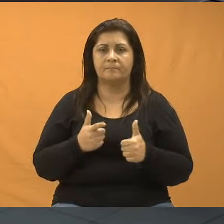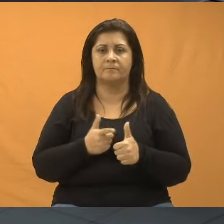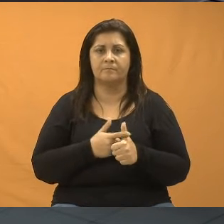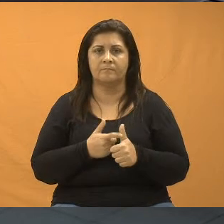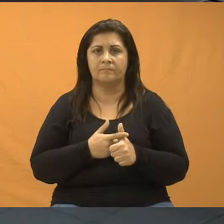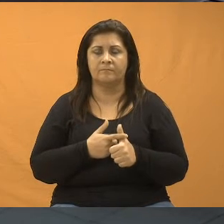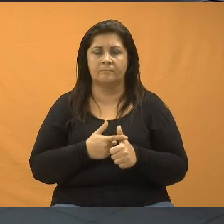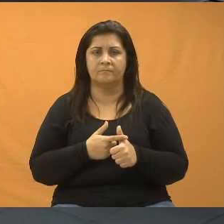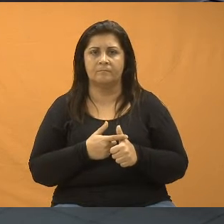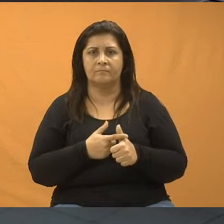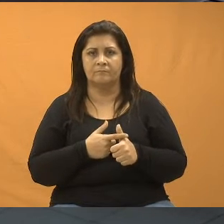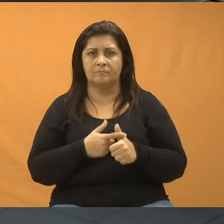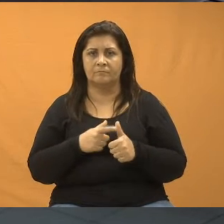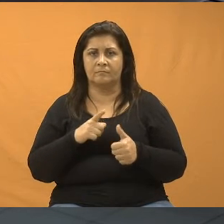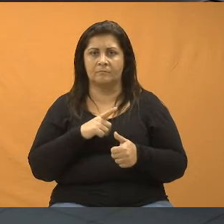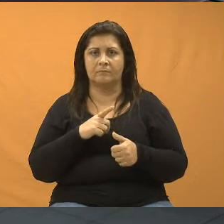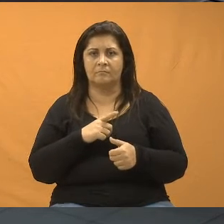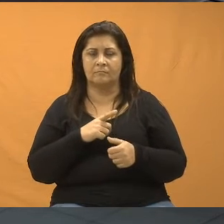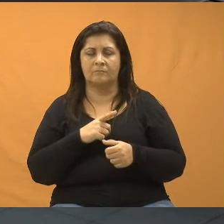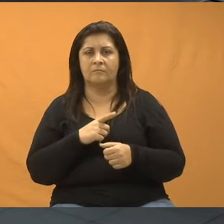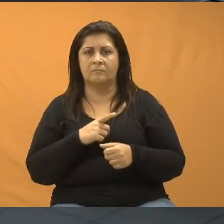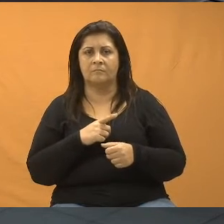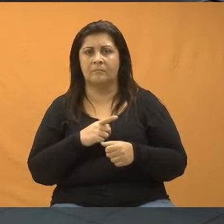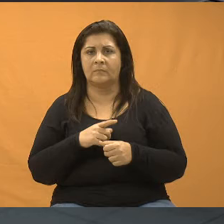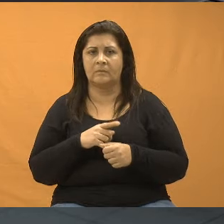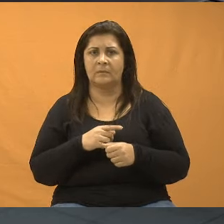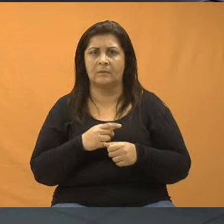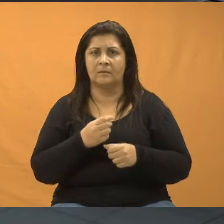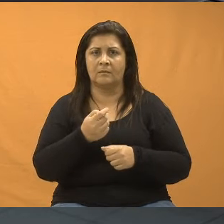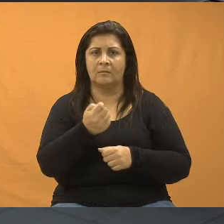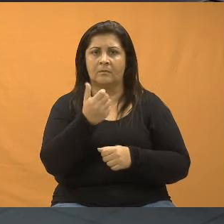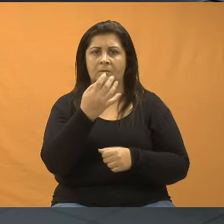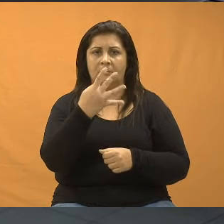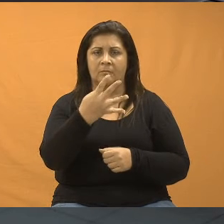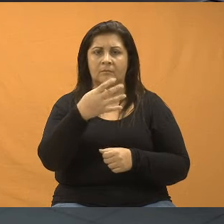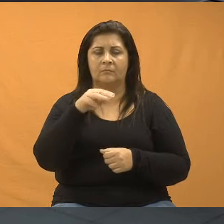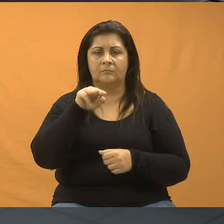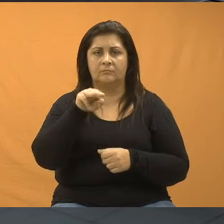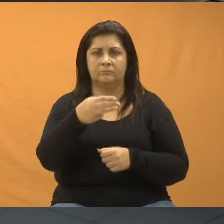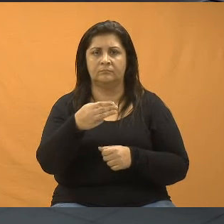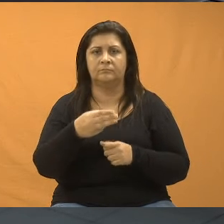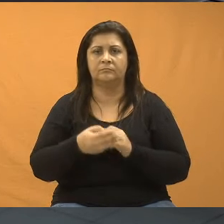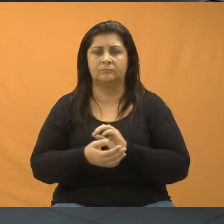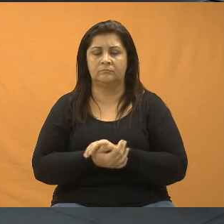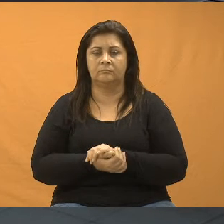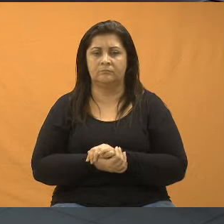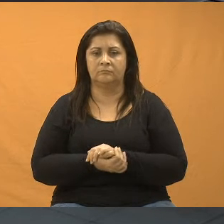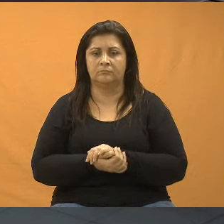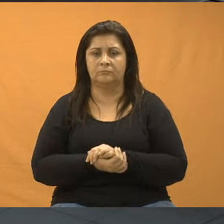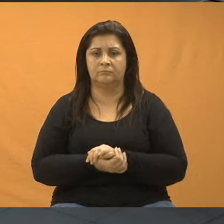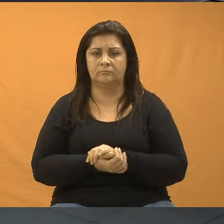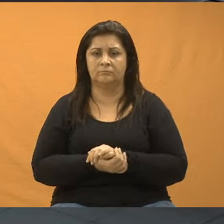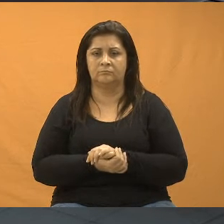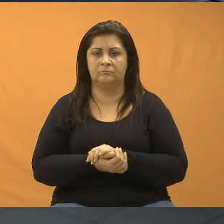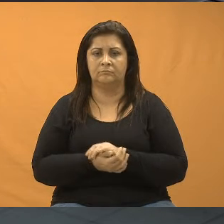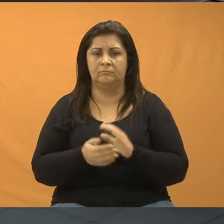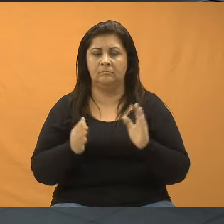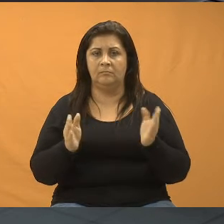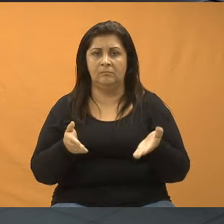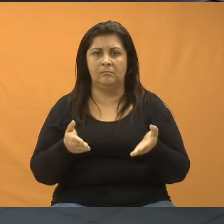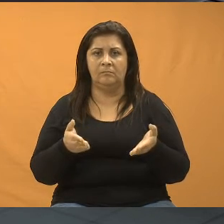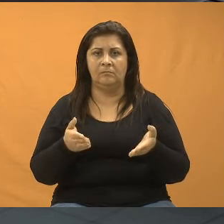ainda existe uma dívida contestada por provisão de quase 4 milhões de reais, e no meio dessa dívida a gente já